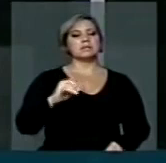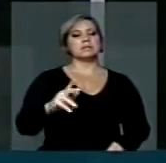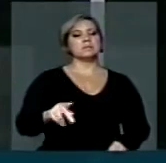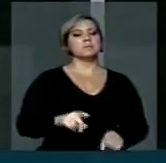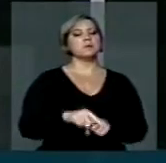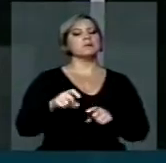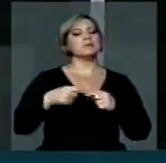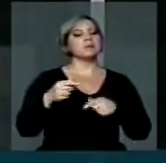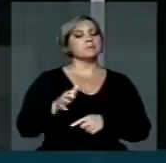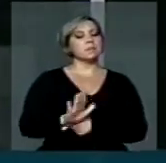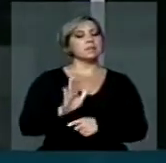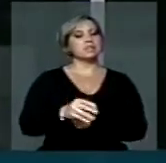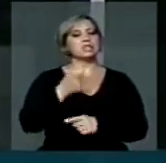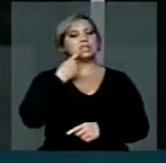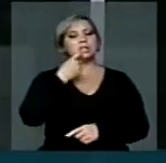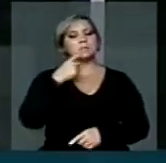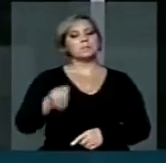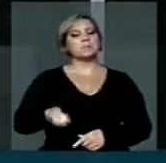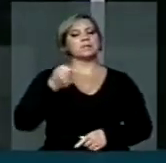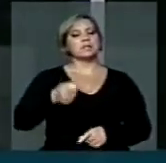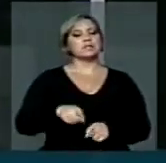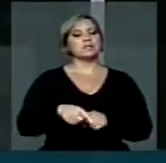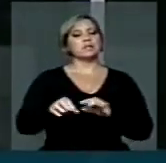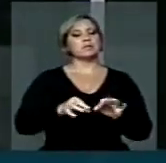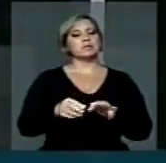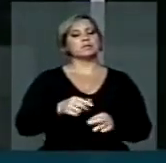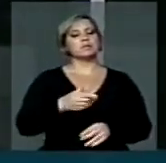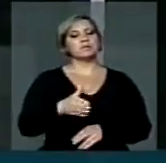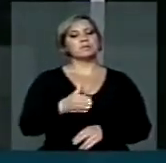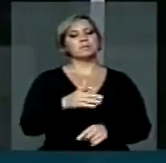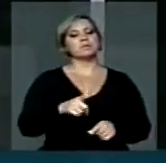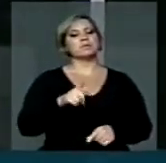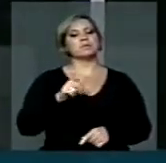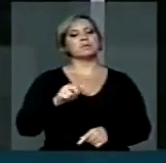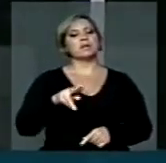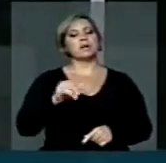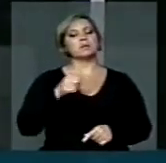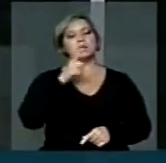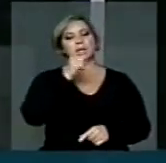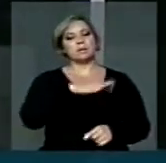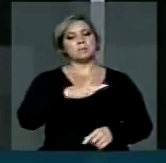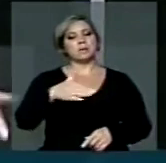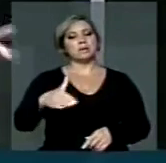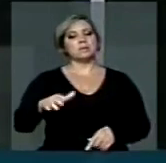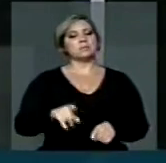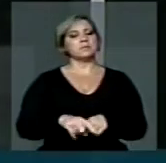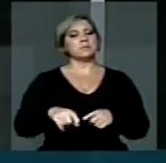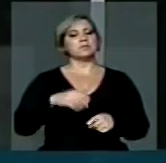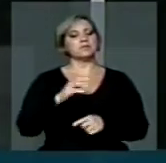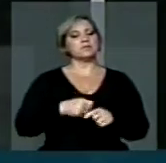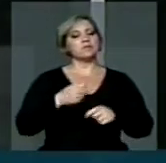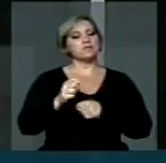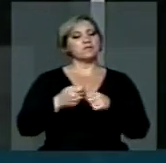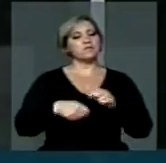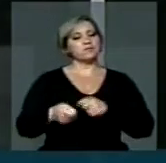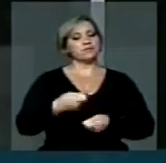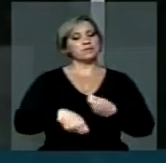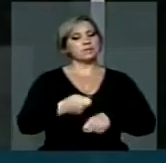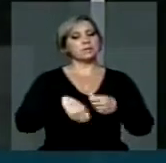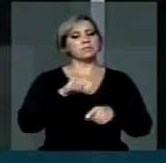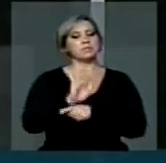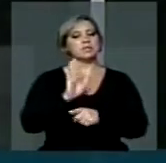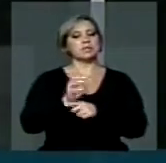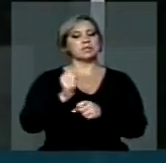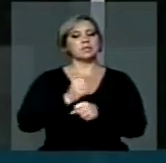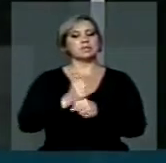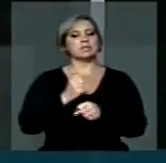aos pescadores artesanais, fluviais, lacustres e marinhos, com financiamento para a construção de embarcações